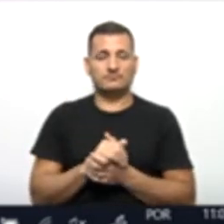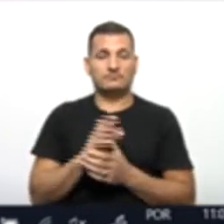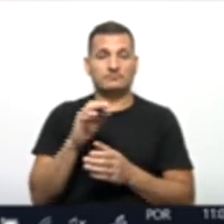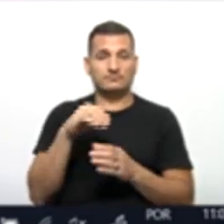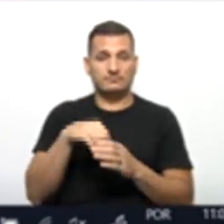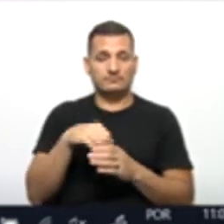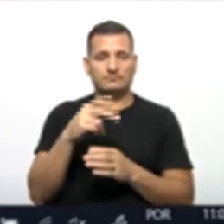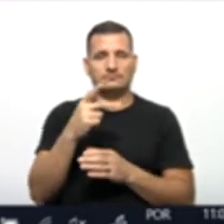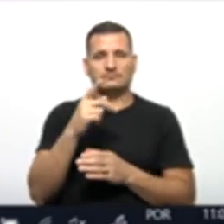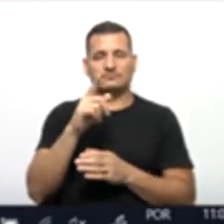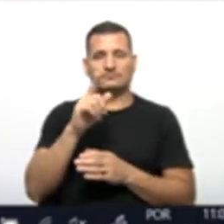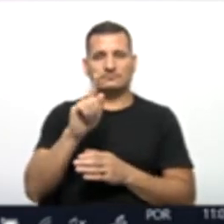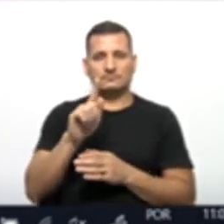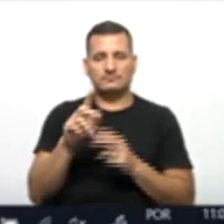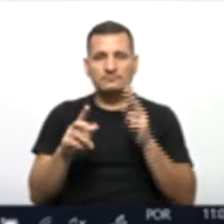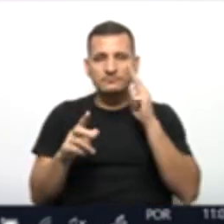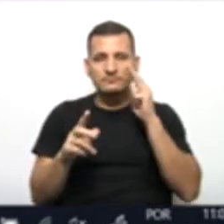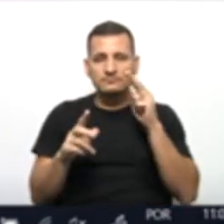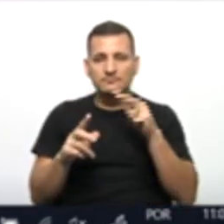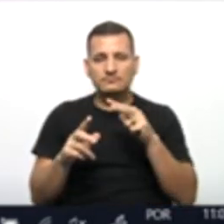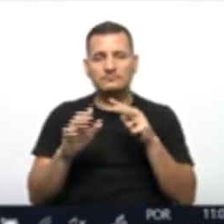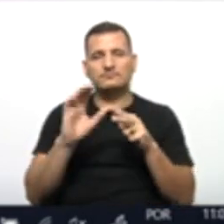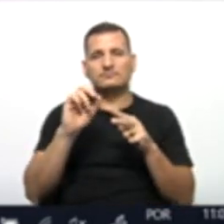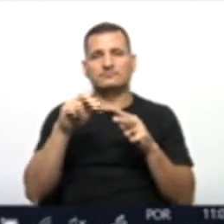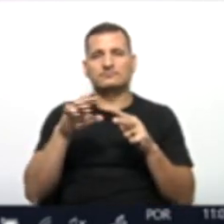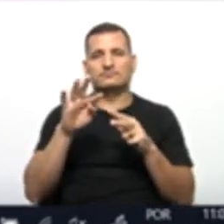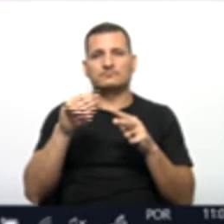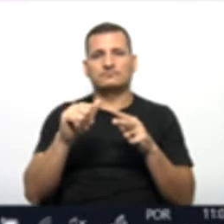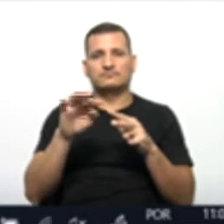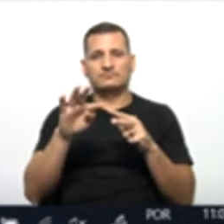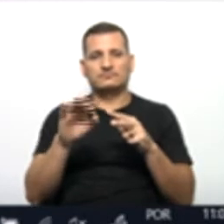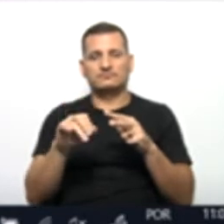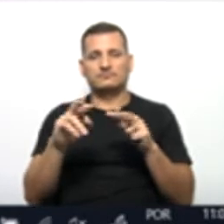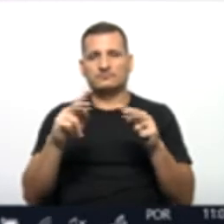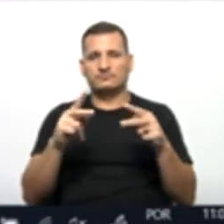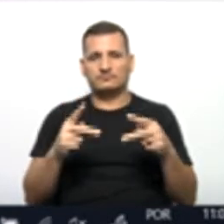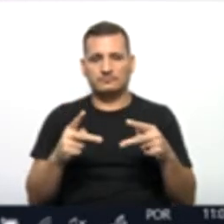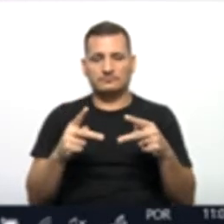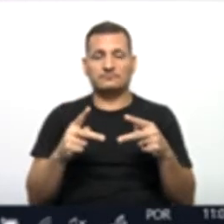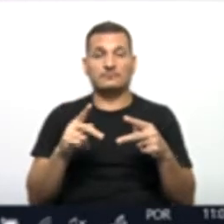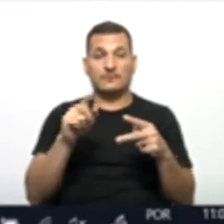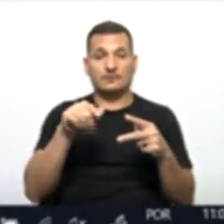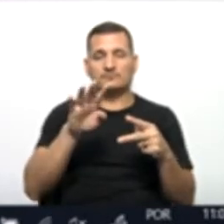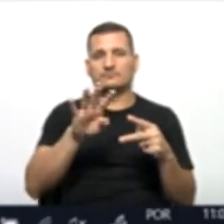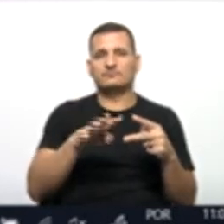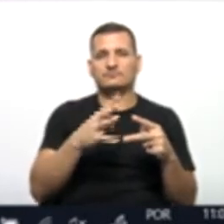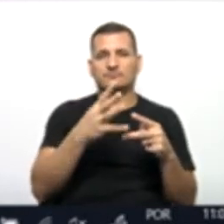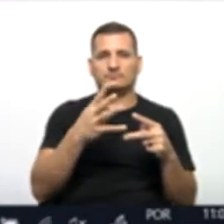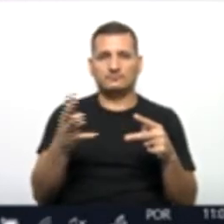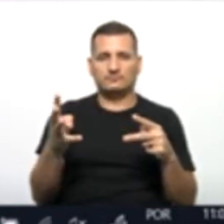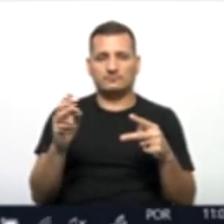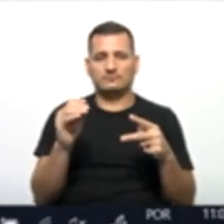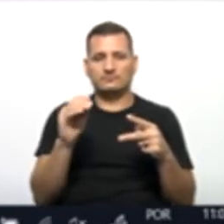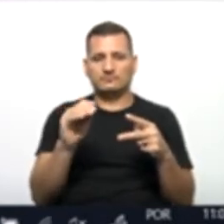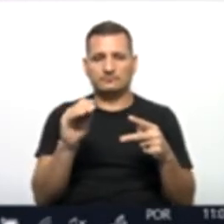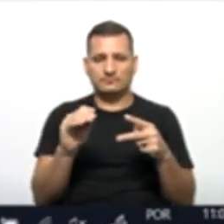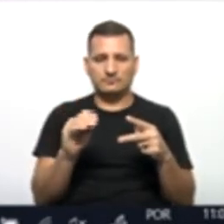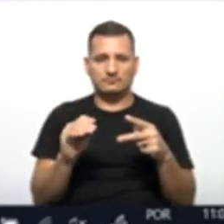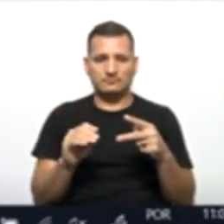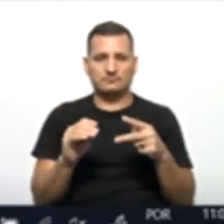contatos ponto html vão ficar a nossa tabela tá então nós vamos criar aqui ó ó